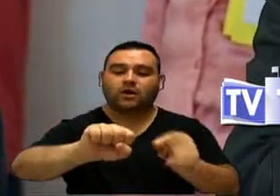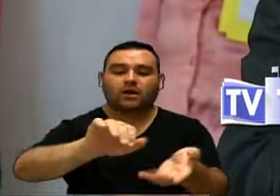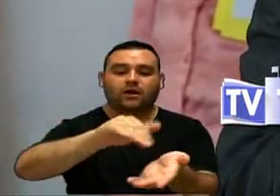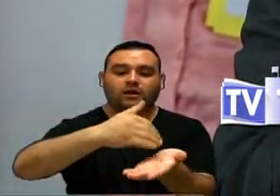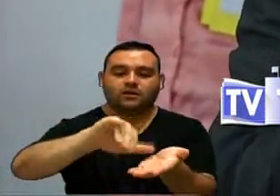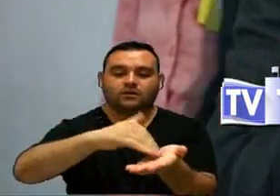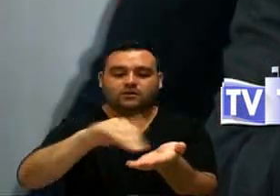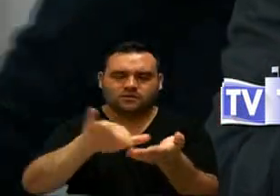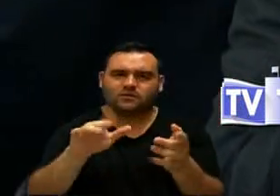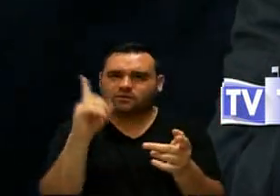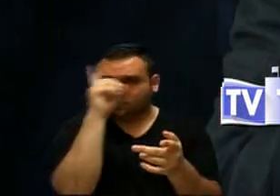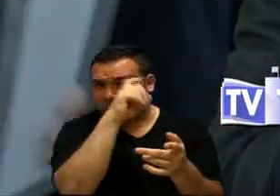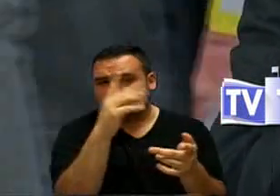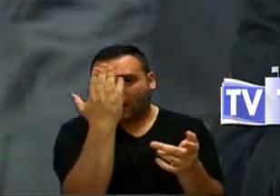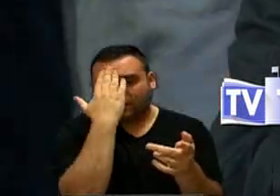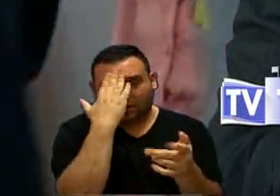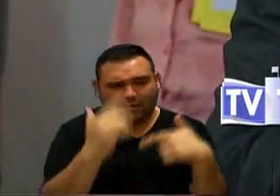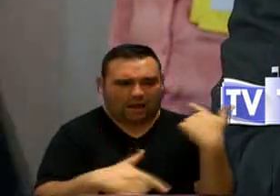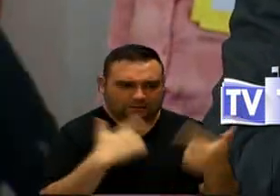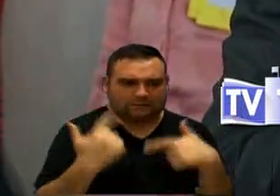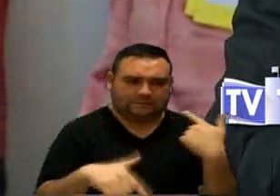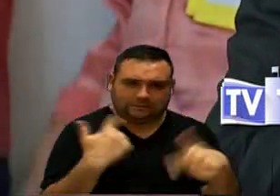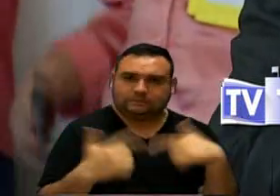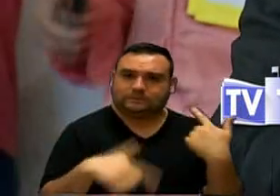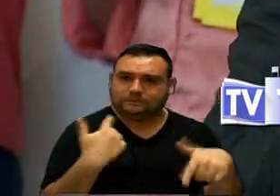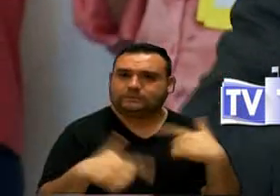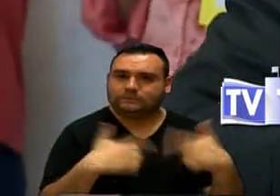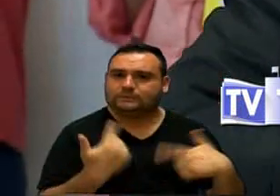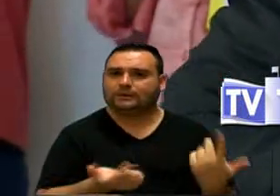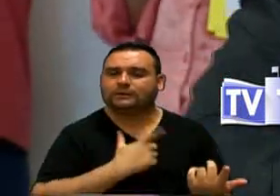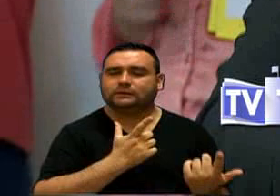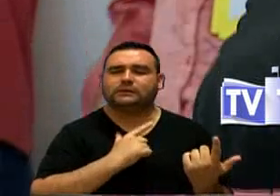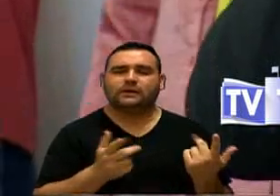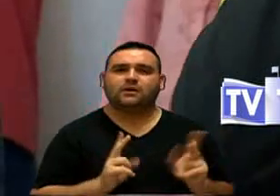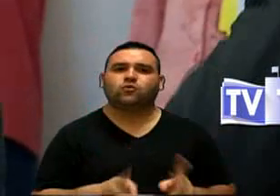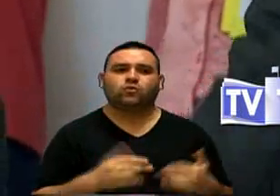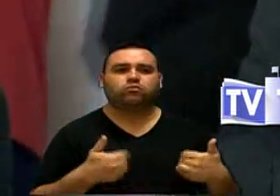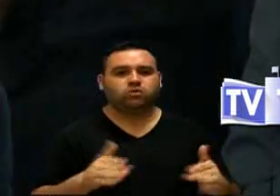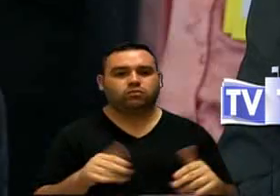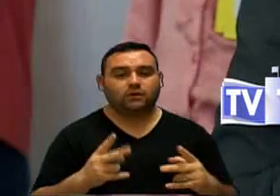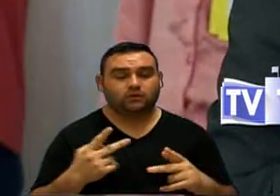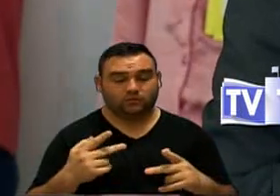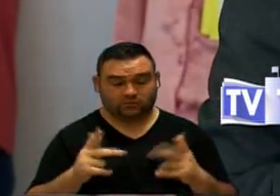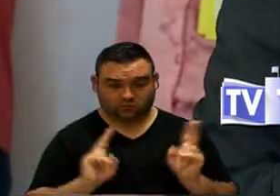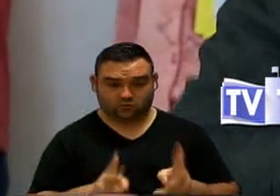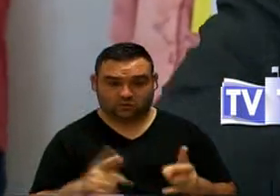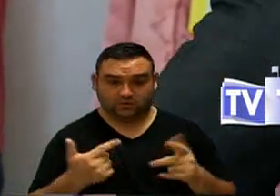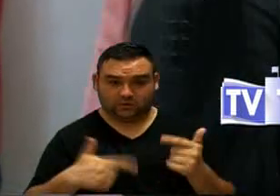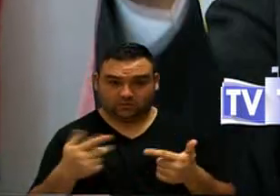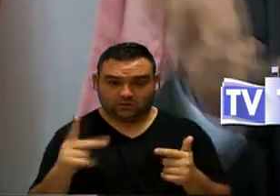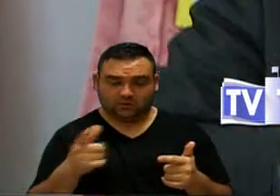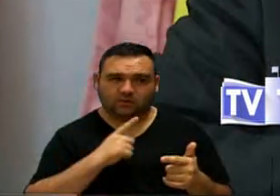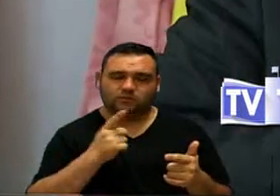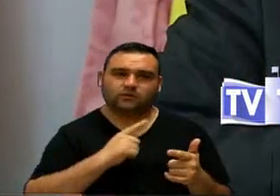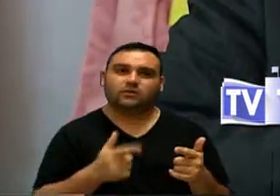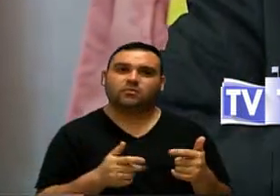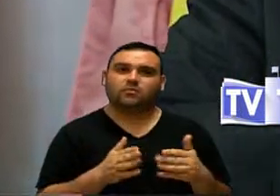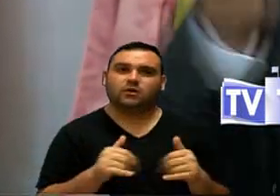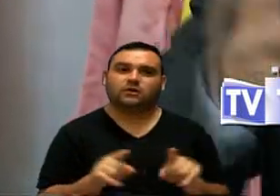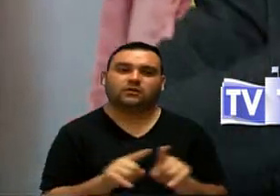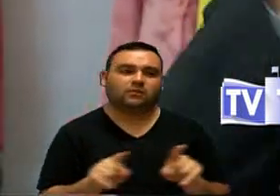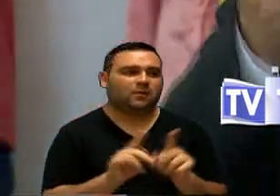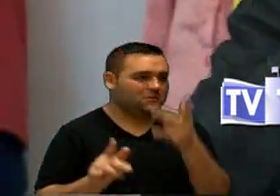secretaria difícil, nós sabemos, você tem trabalhado para tocar o trabalho, não é? Recorrendo